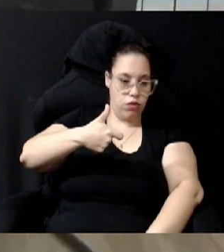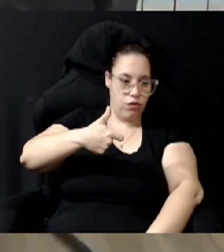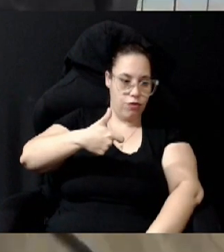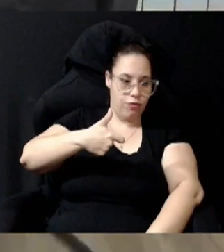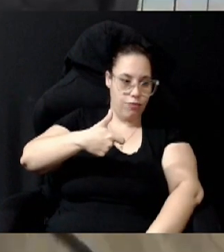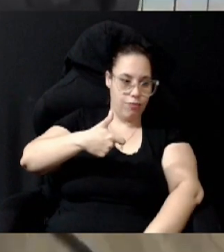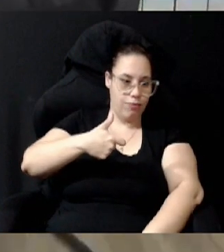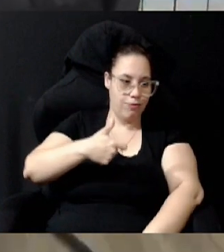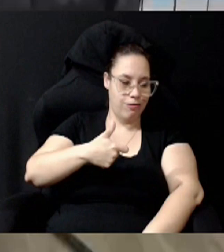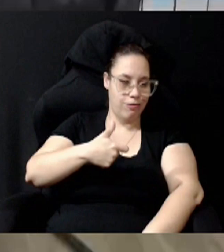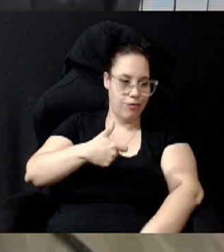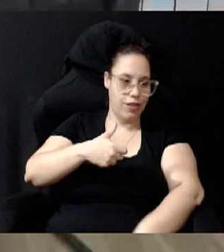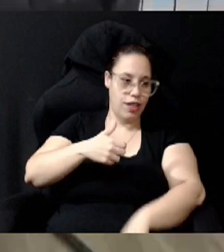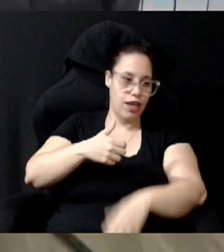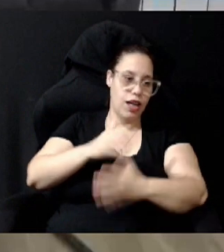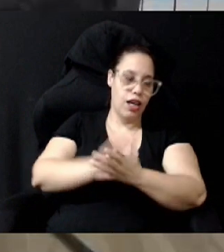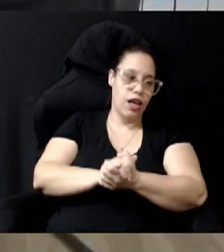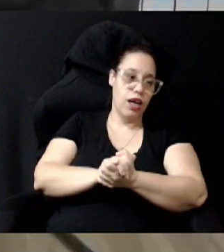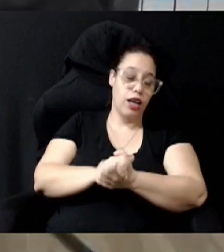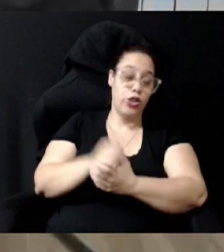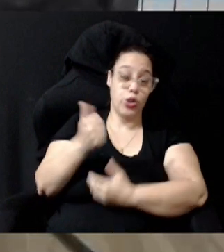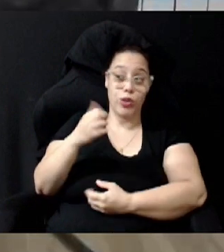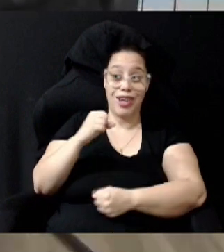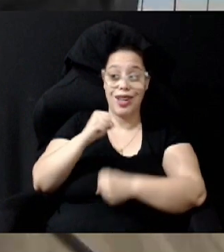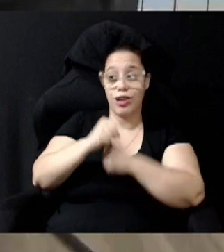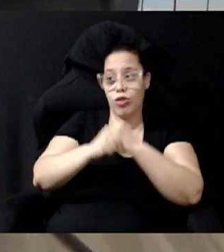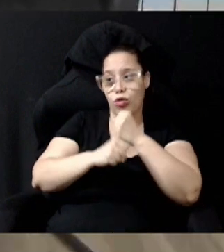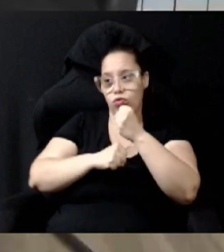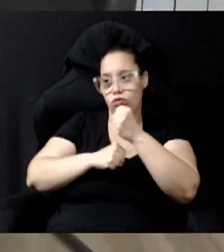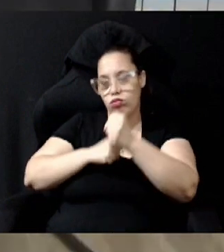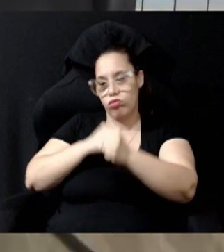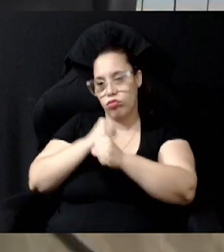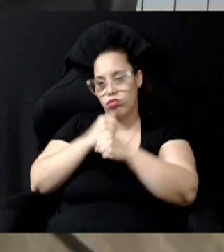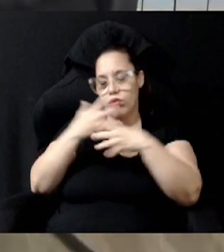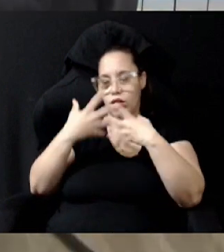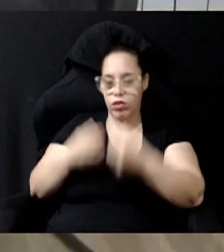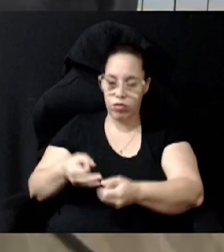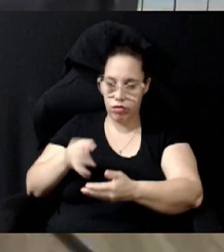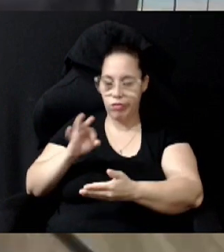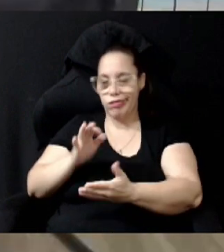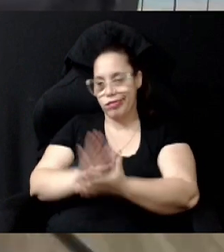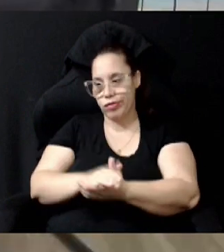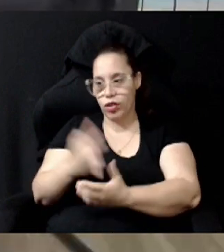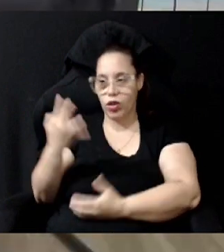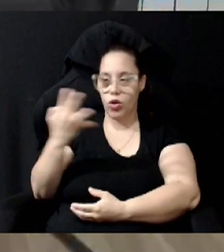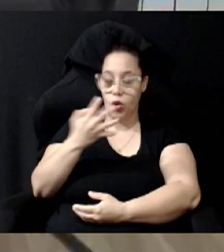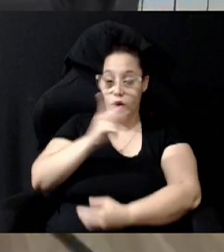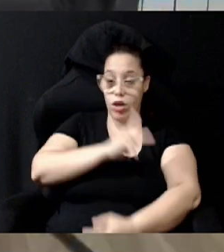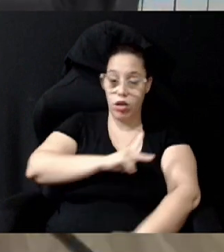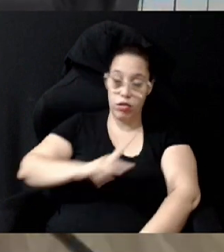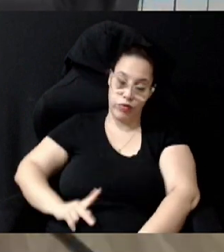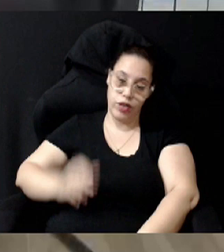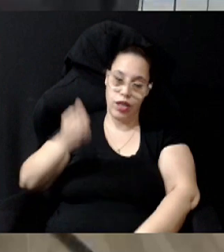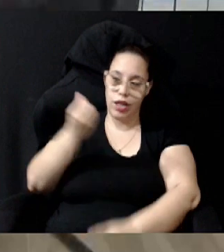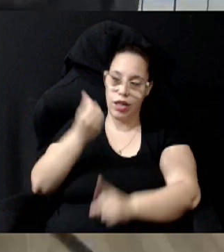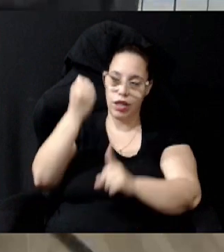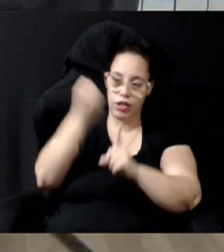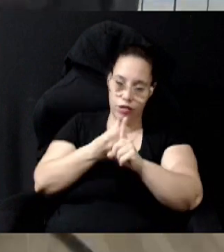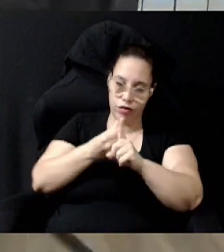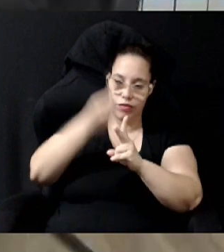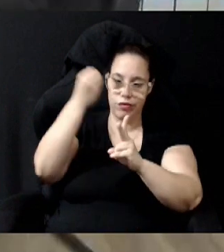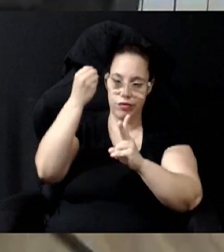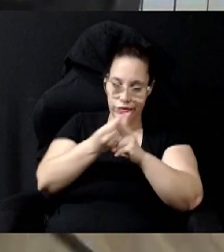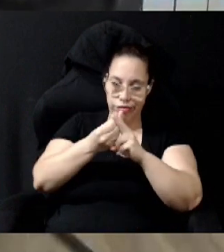64. Né? Assume Café Filho, teve 4 presidentes em 6 meses, porque todo mundo queria ser